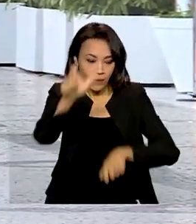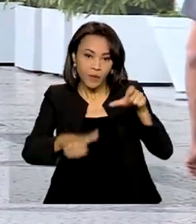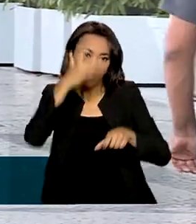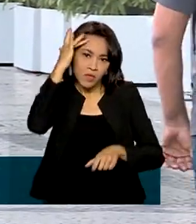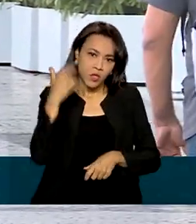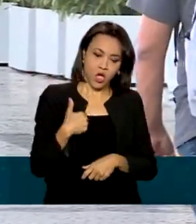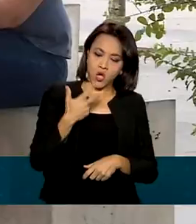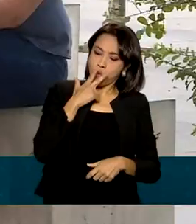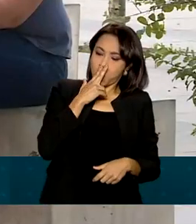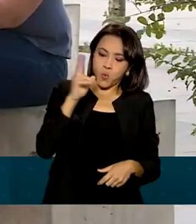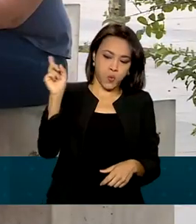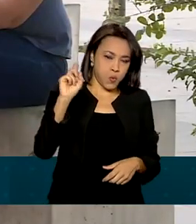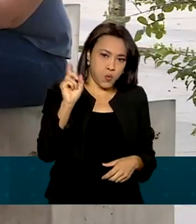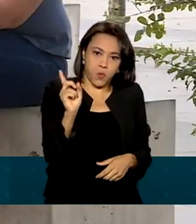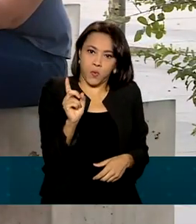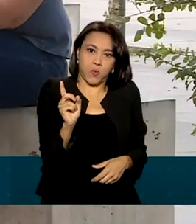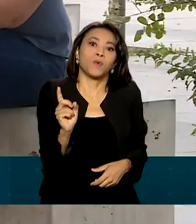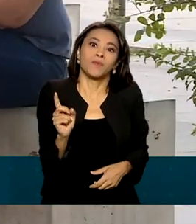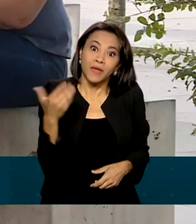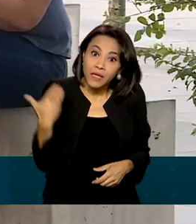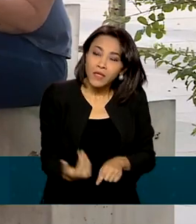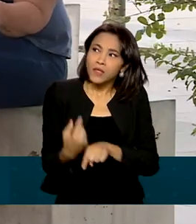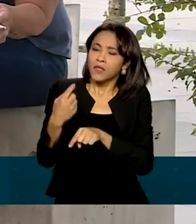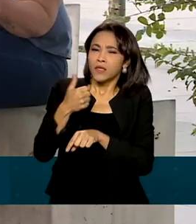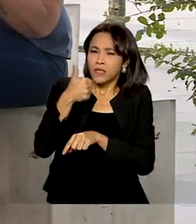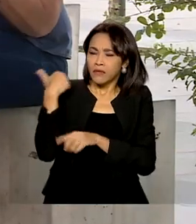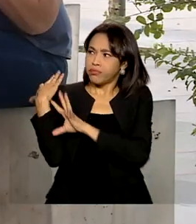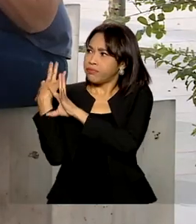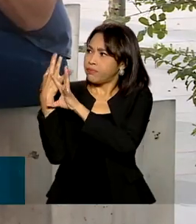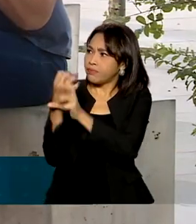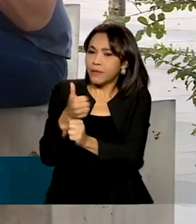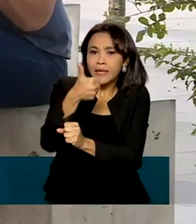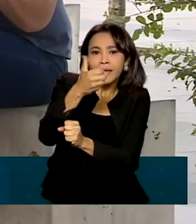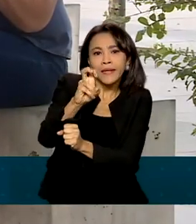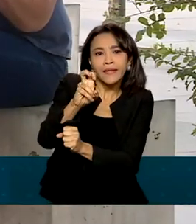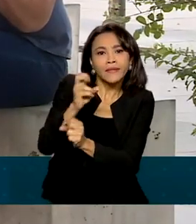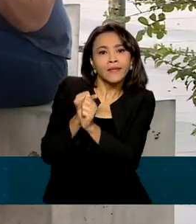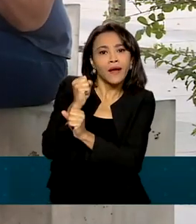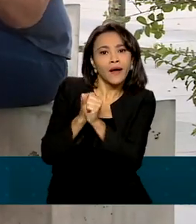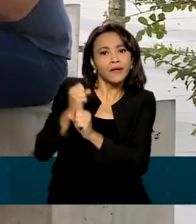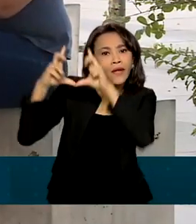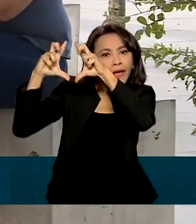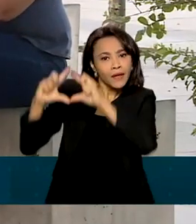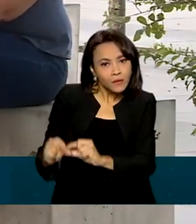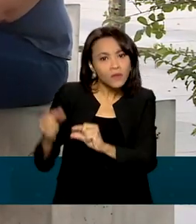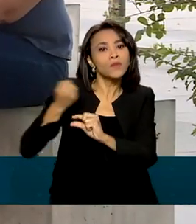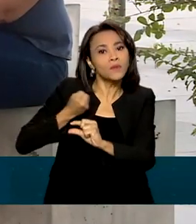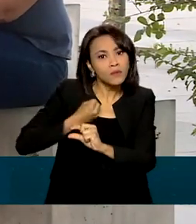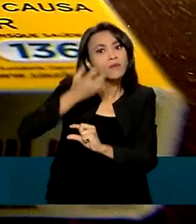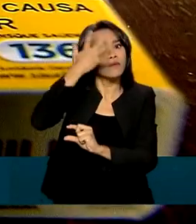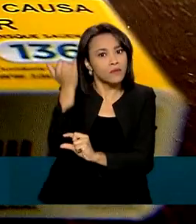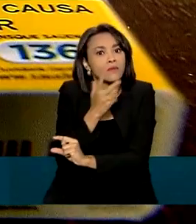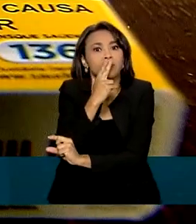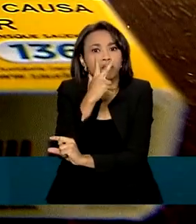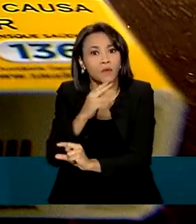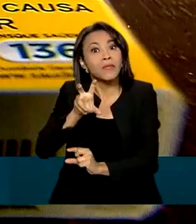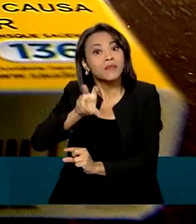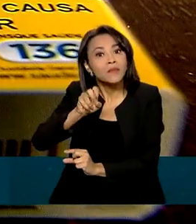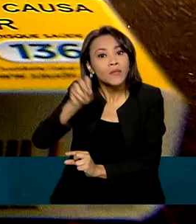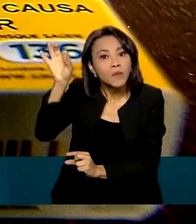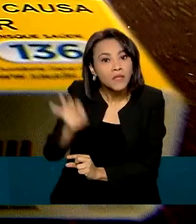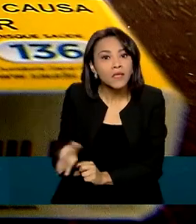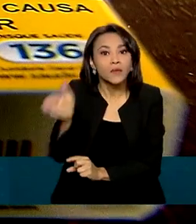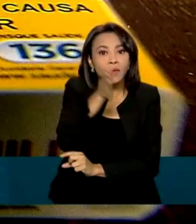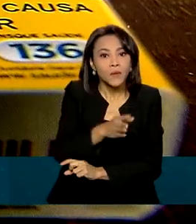declara não fumante nos últimos 15 anos a quantidade de pessoas que fumam caiu mais de cinquenta por cento e